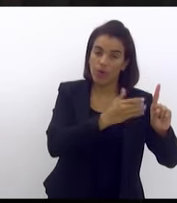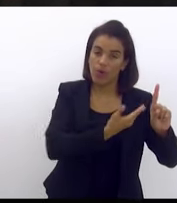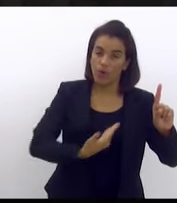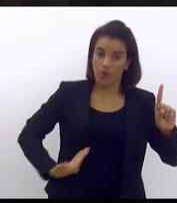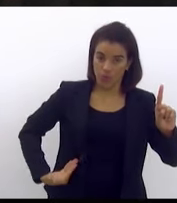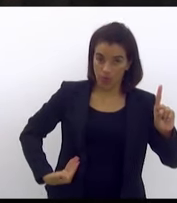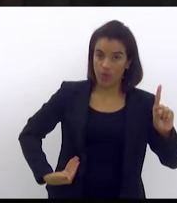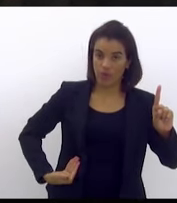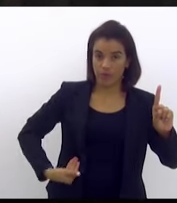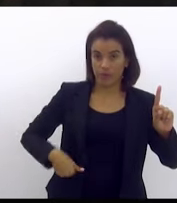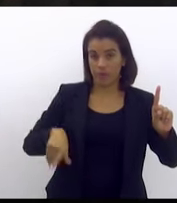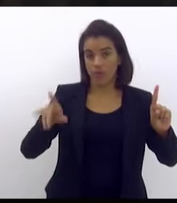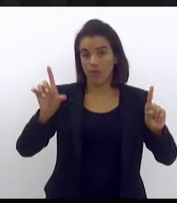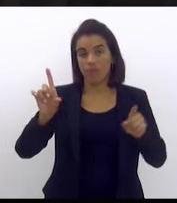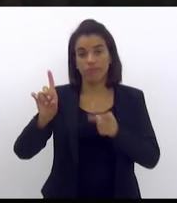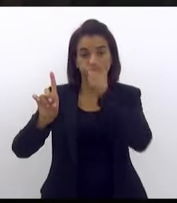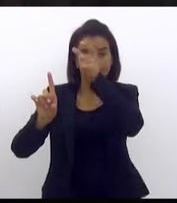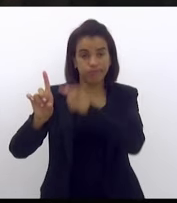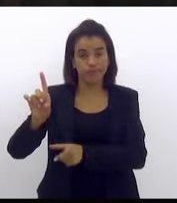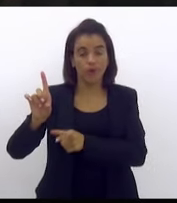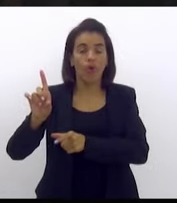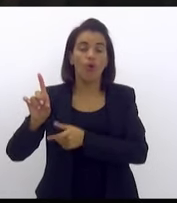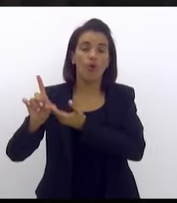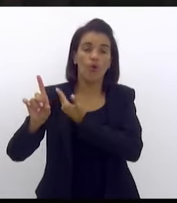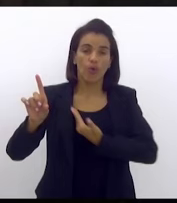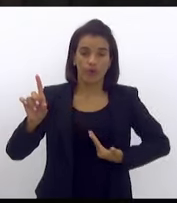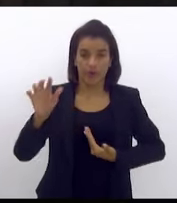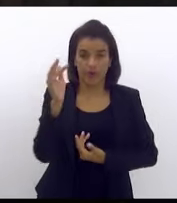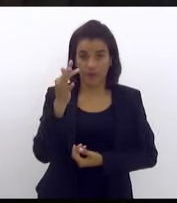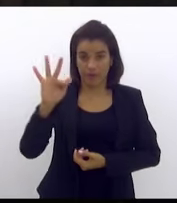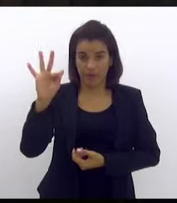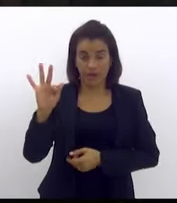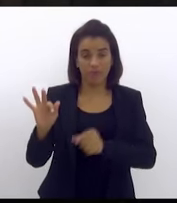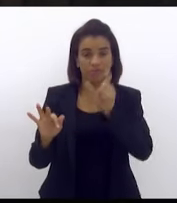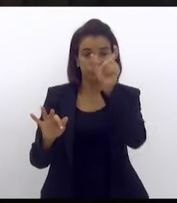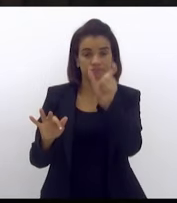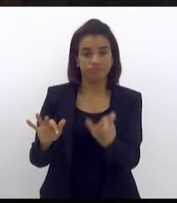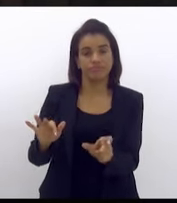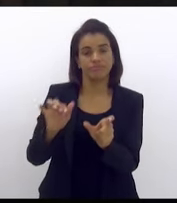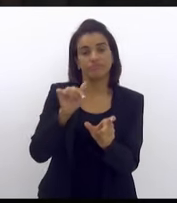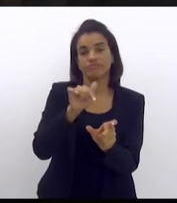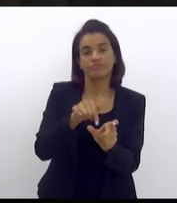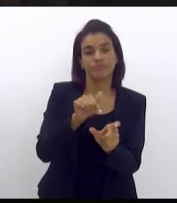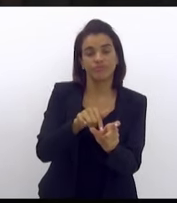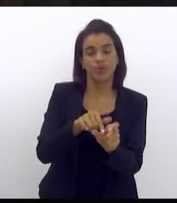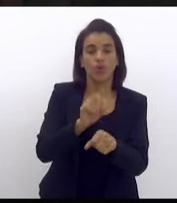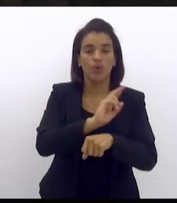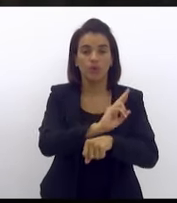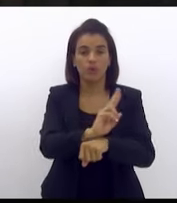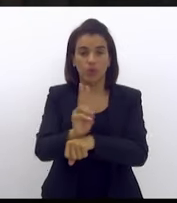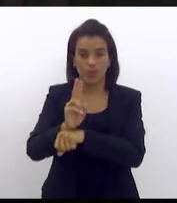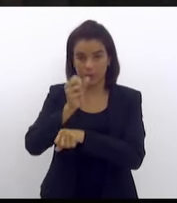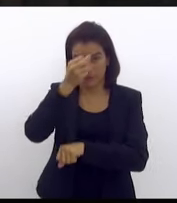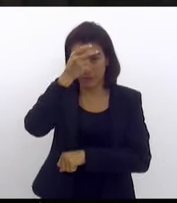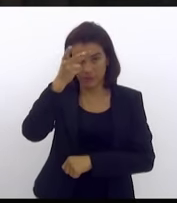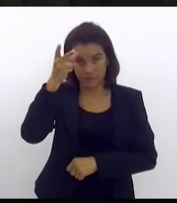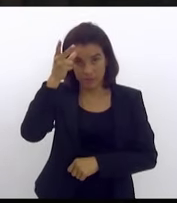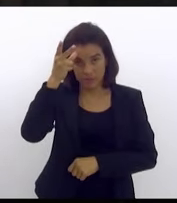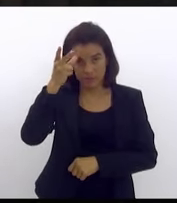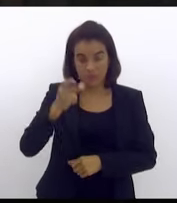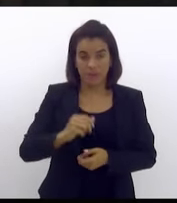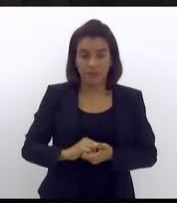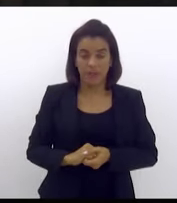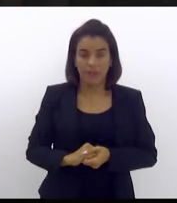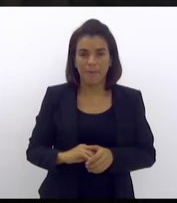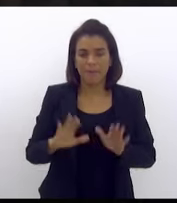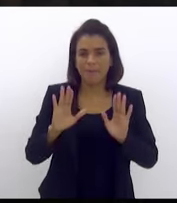o governo federal e até mesmo as guardas municipais. Mas